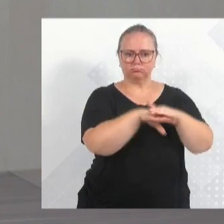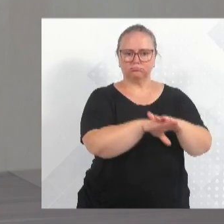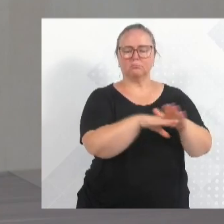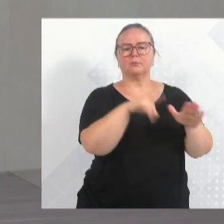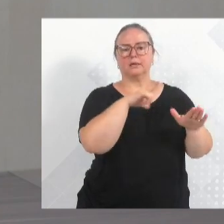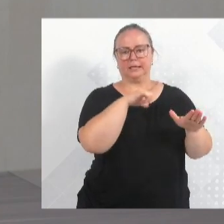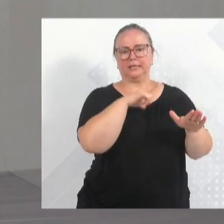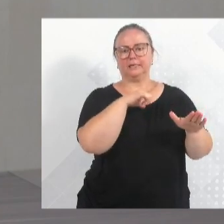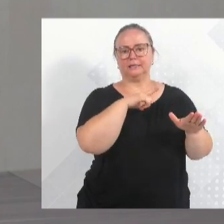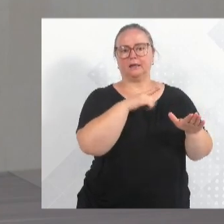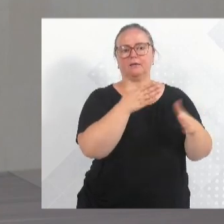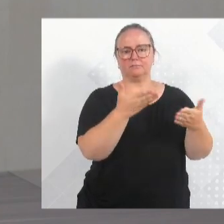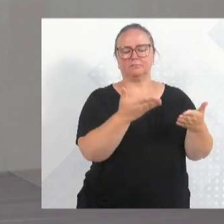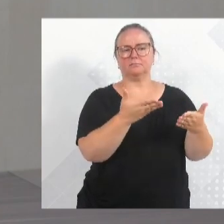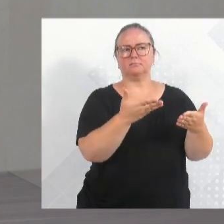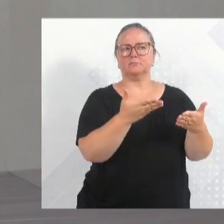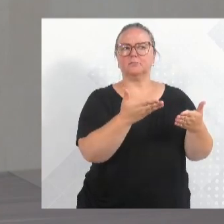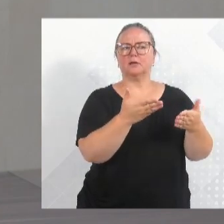instalado lá